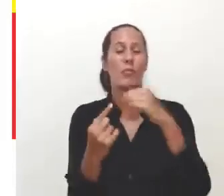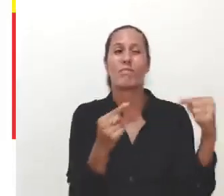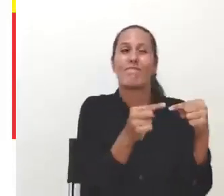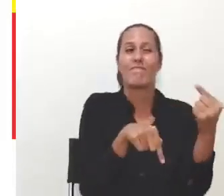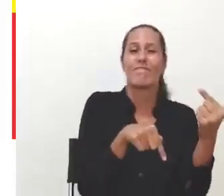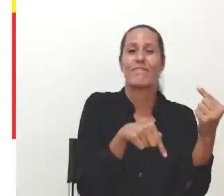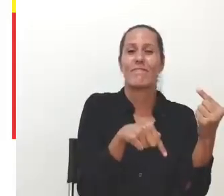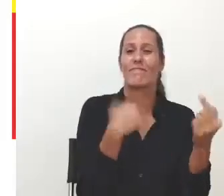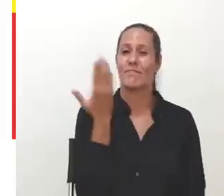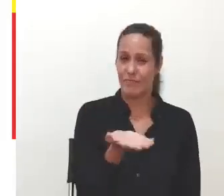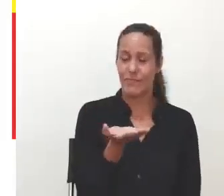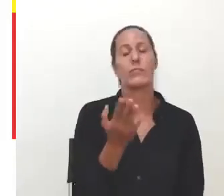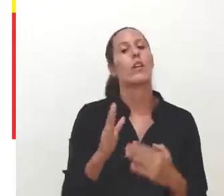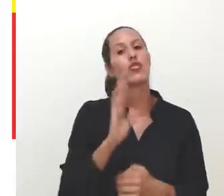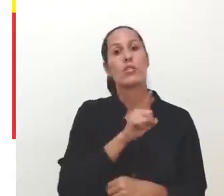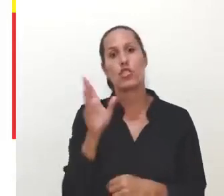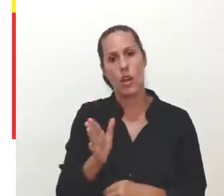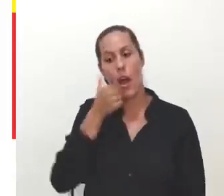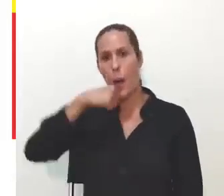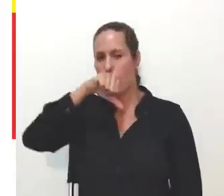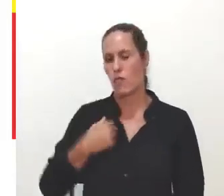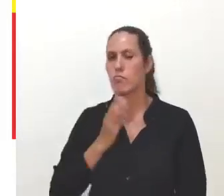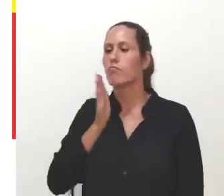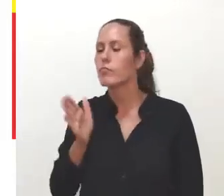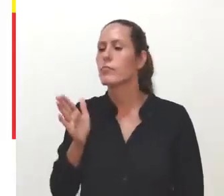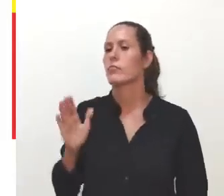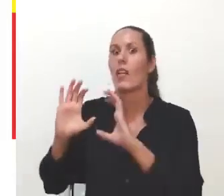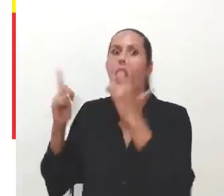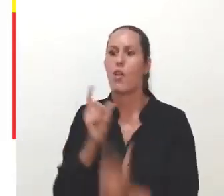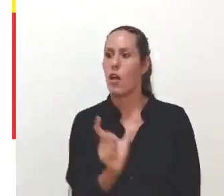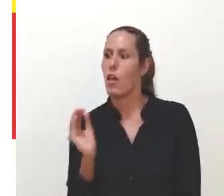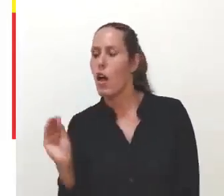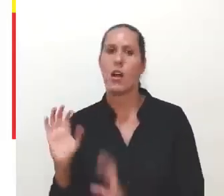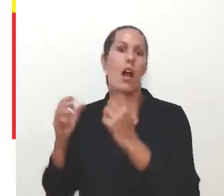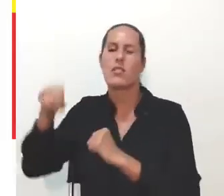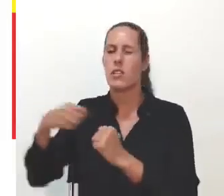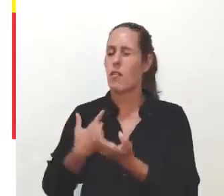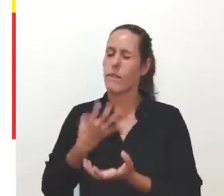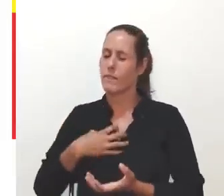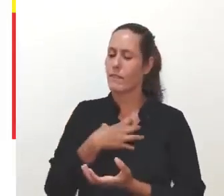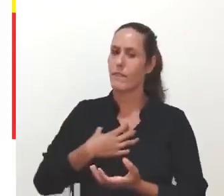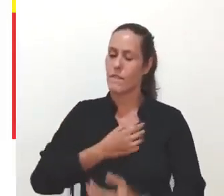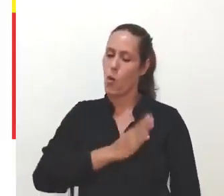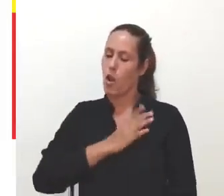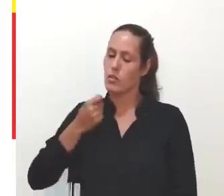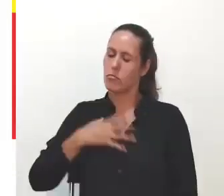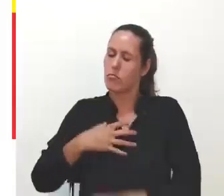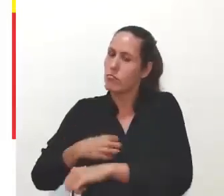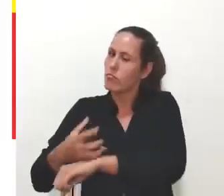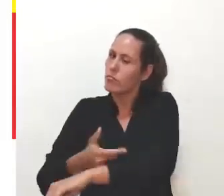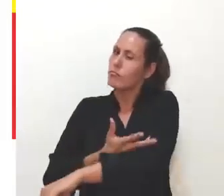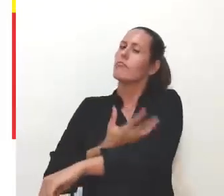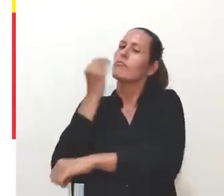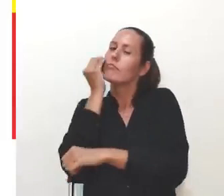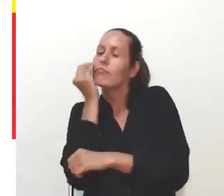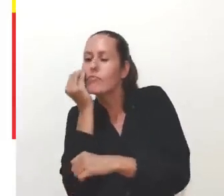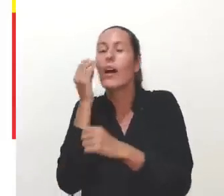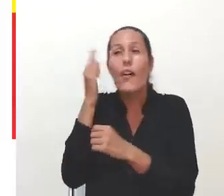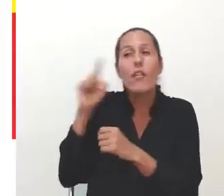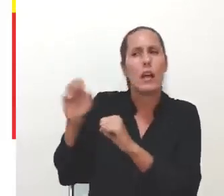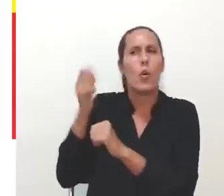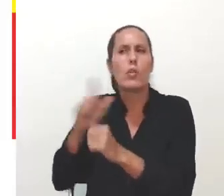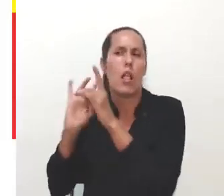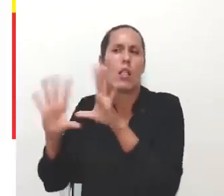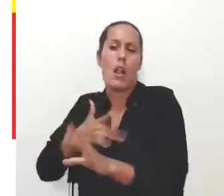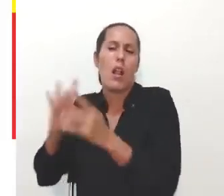verdade, seria considerado inadequado, seria considerado informal demais para o tipo de texto que a gente quer entregar. Já para sua